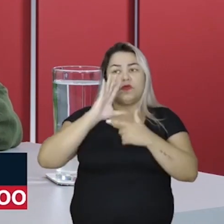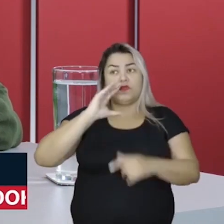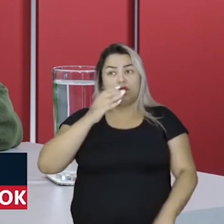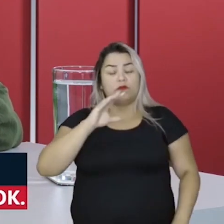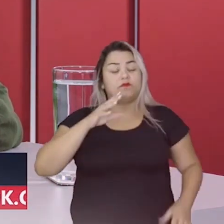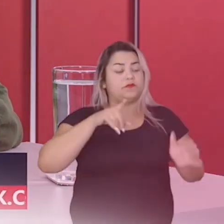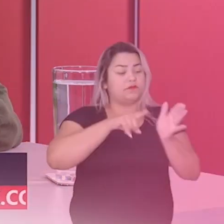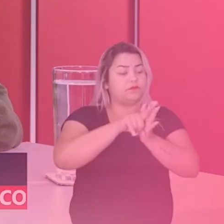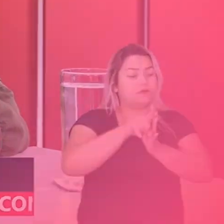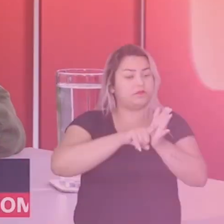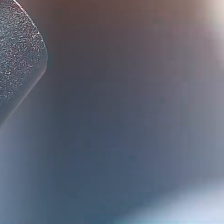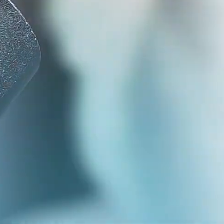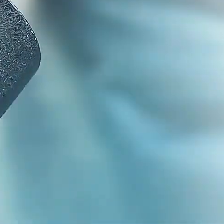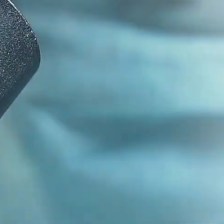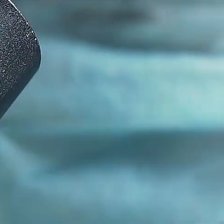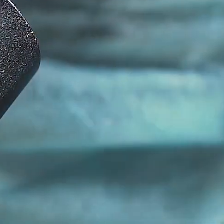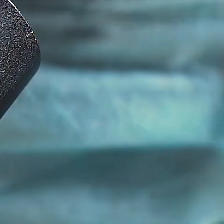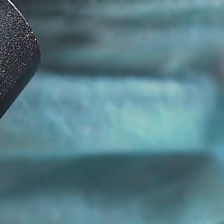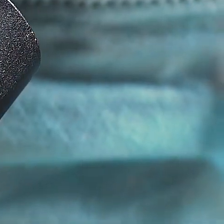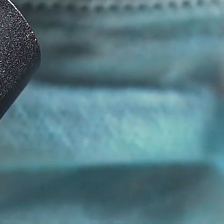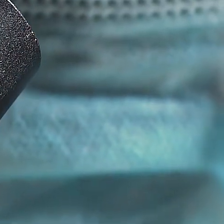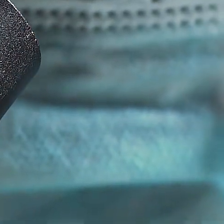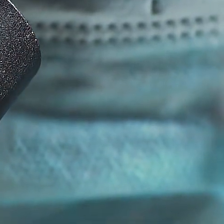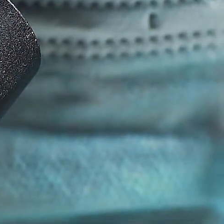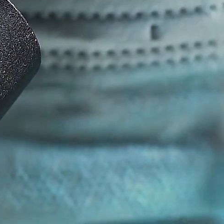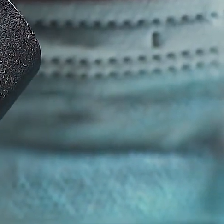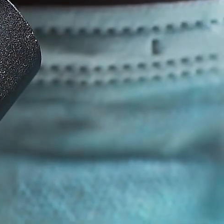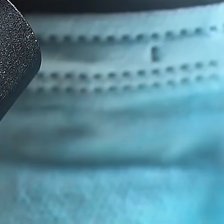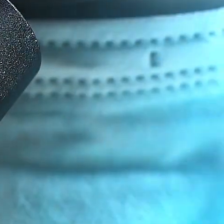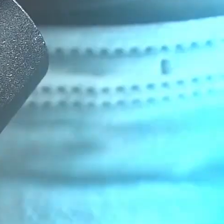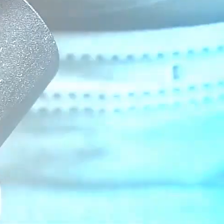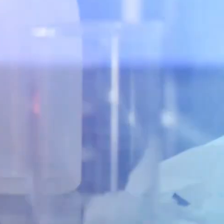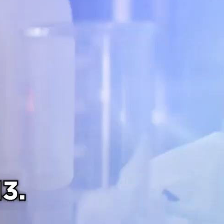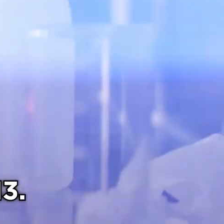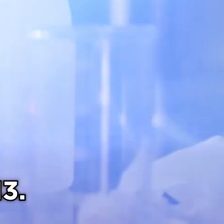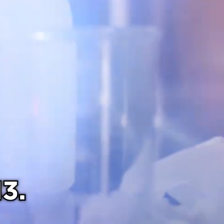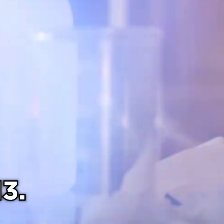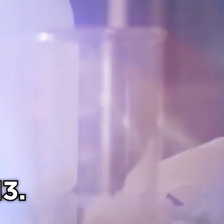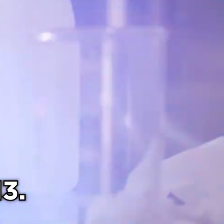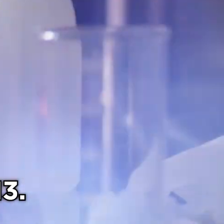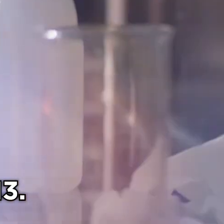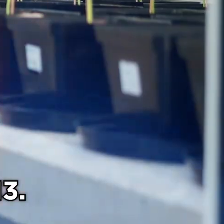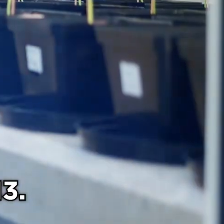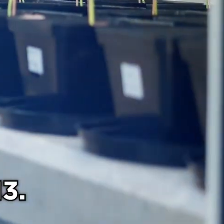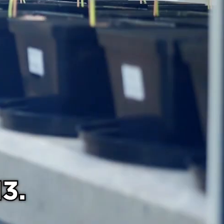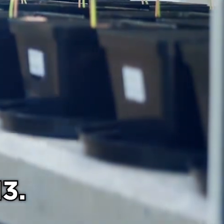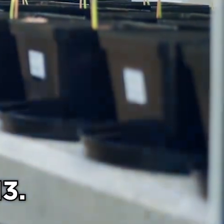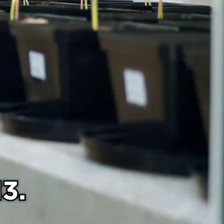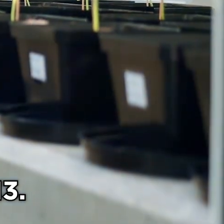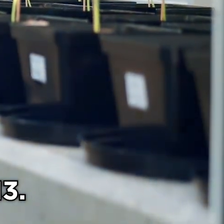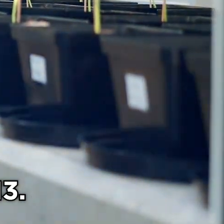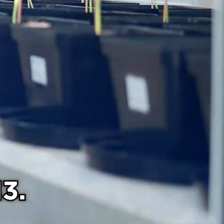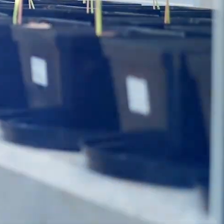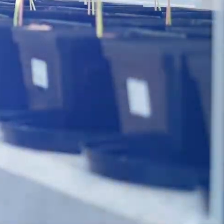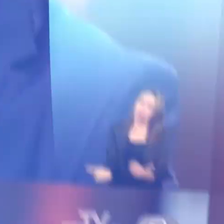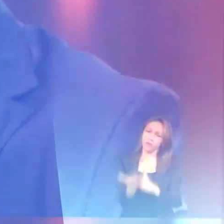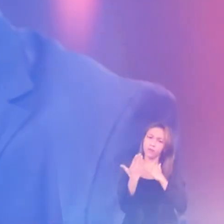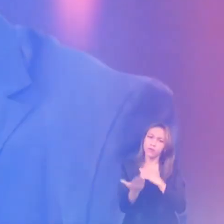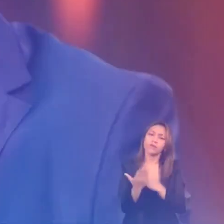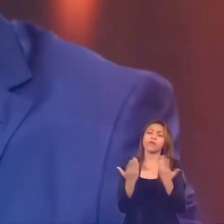pesquisa, da extensão. O governo Lula aumentou o valor das bolsas de pesquisa, que estavam congeladas desde